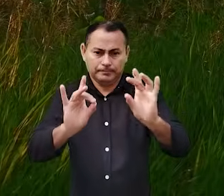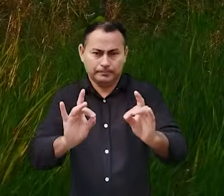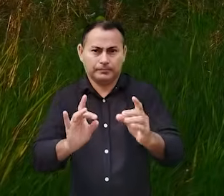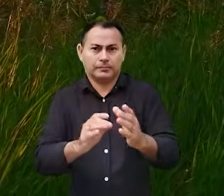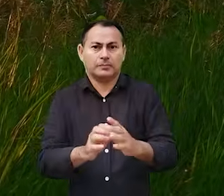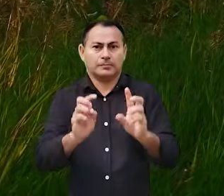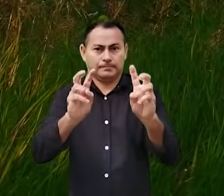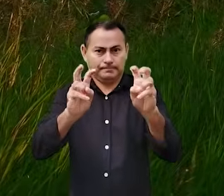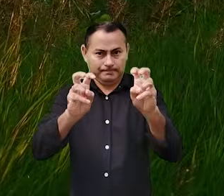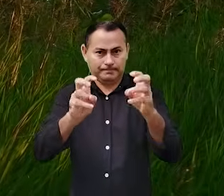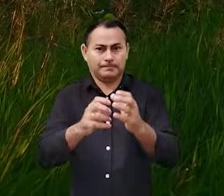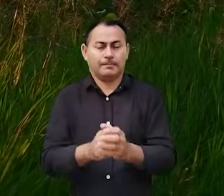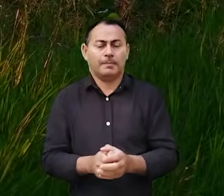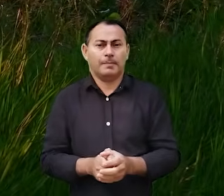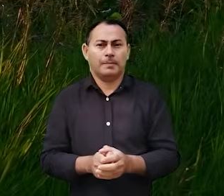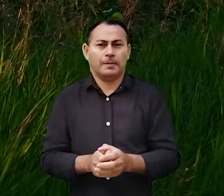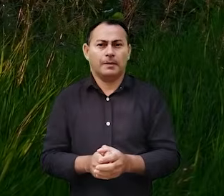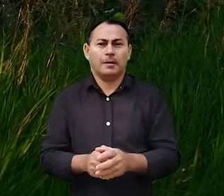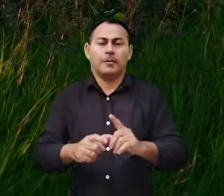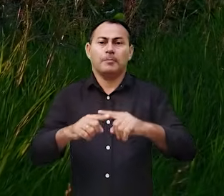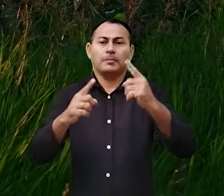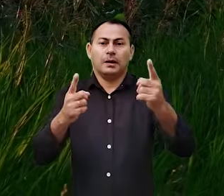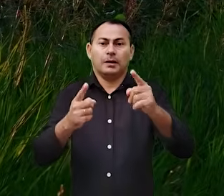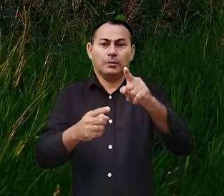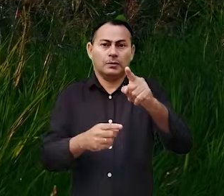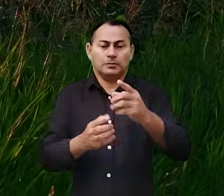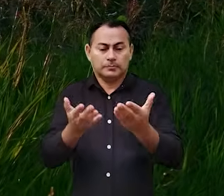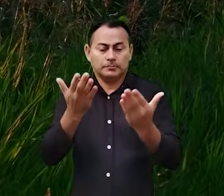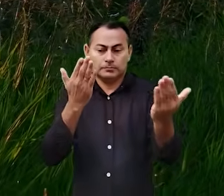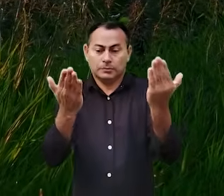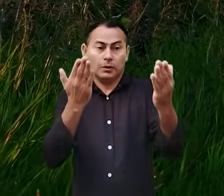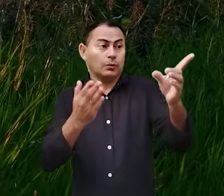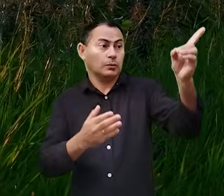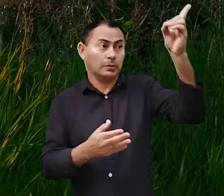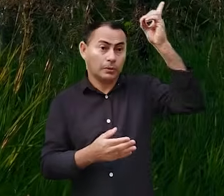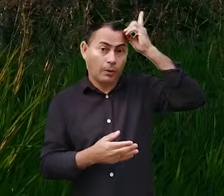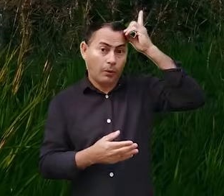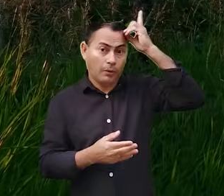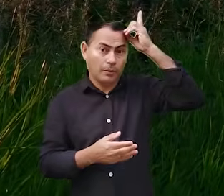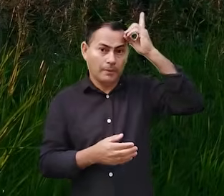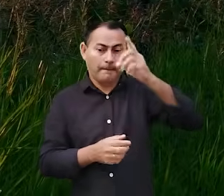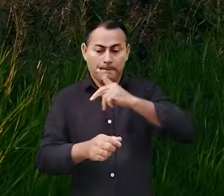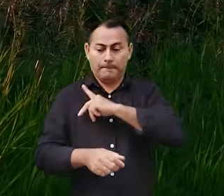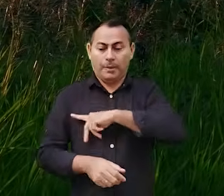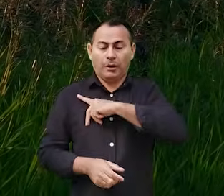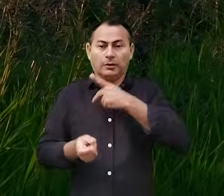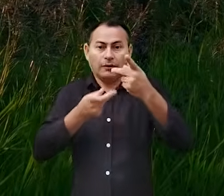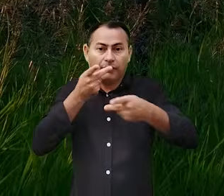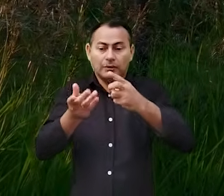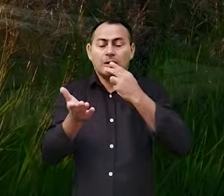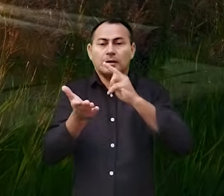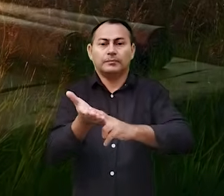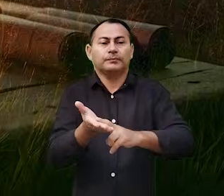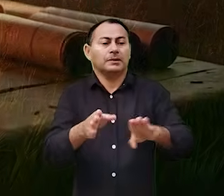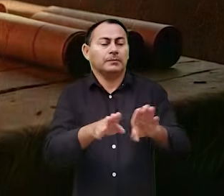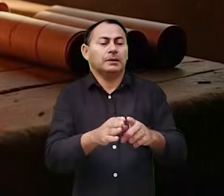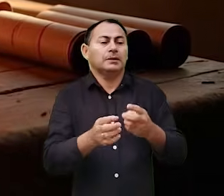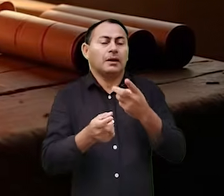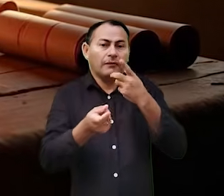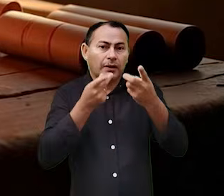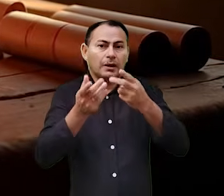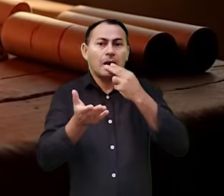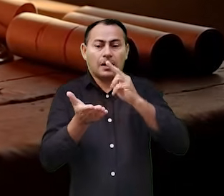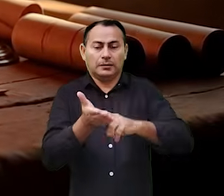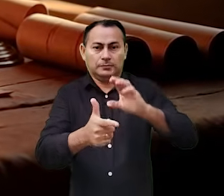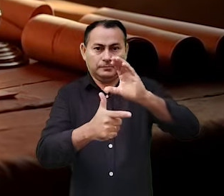detalhes sobre esse assunto. Mas, se você comparar os dons que Paulo citou nessa carta e aquele citado